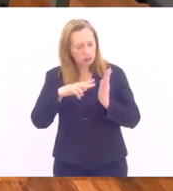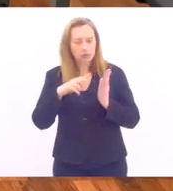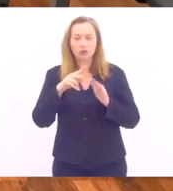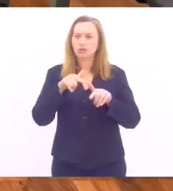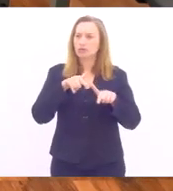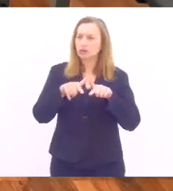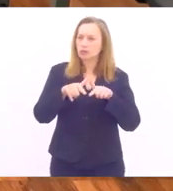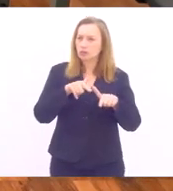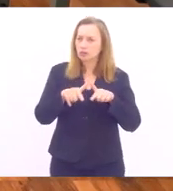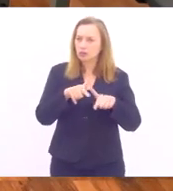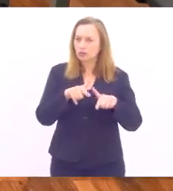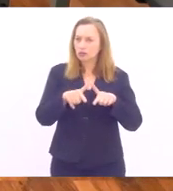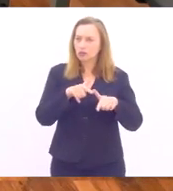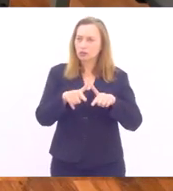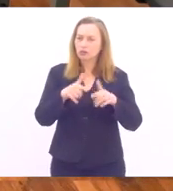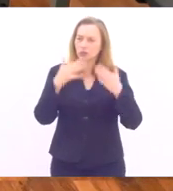trabalhou,